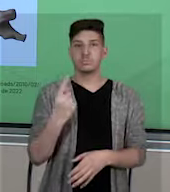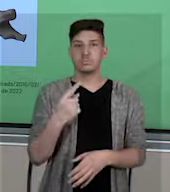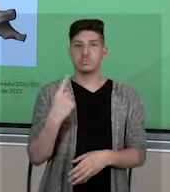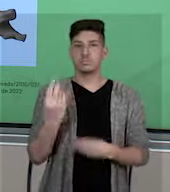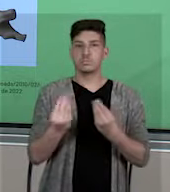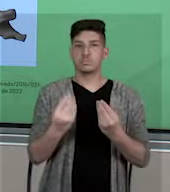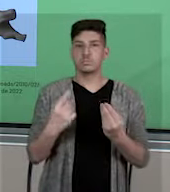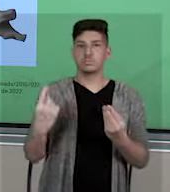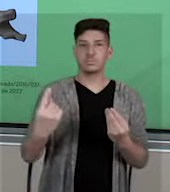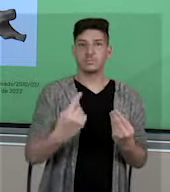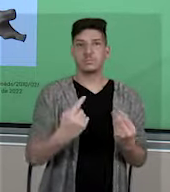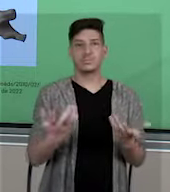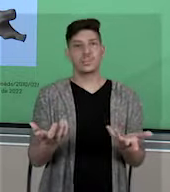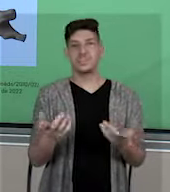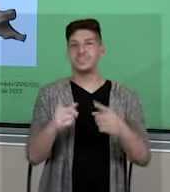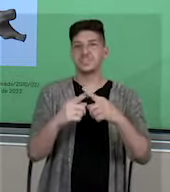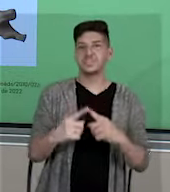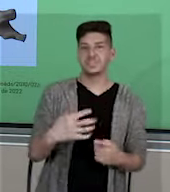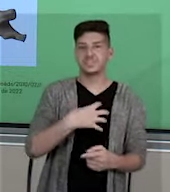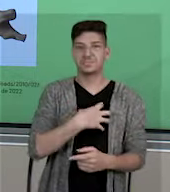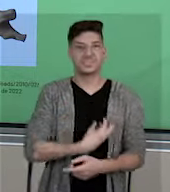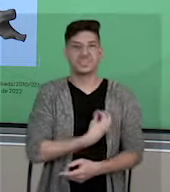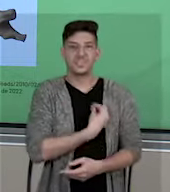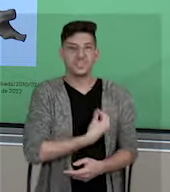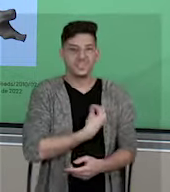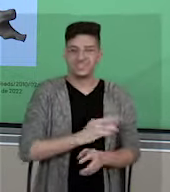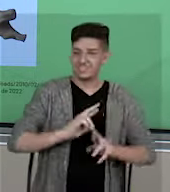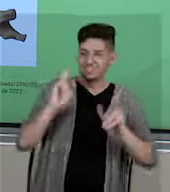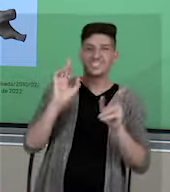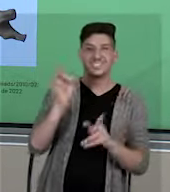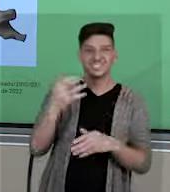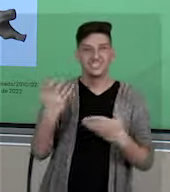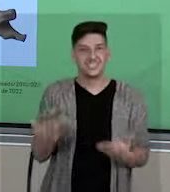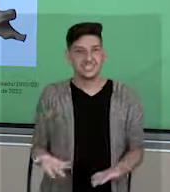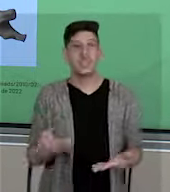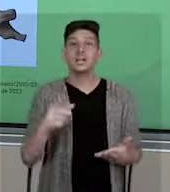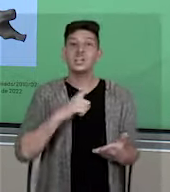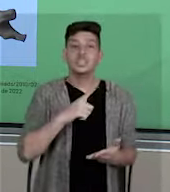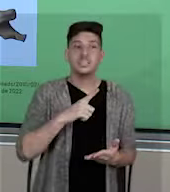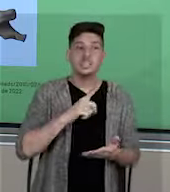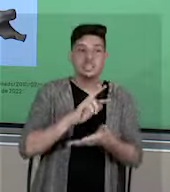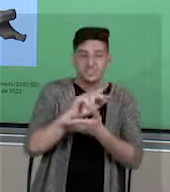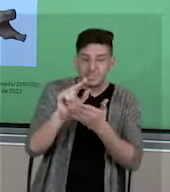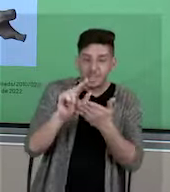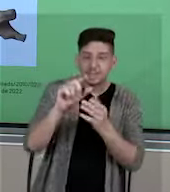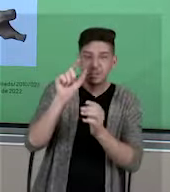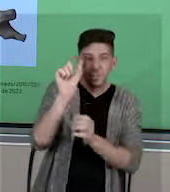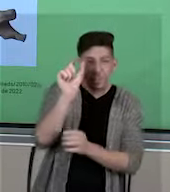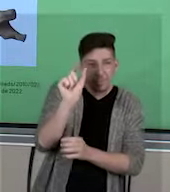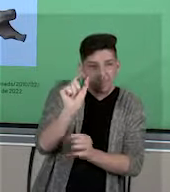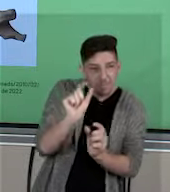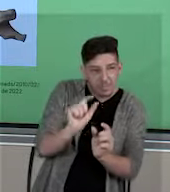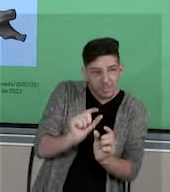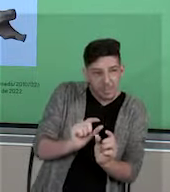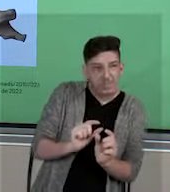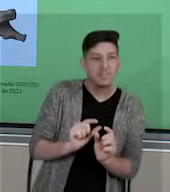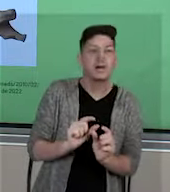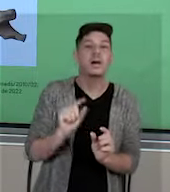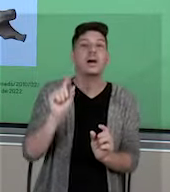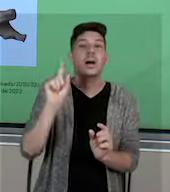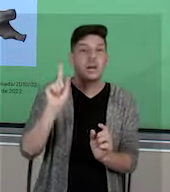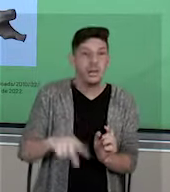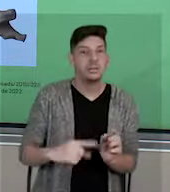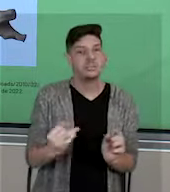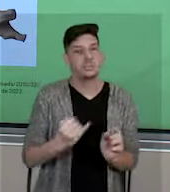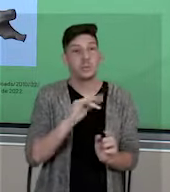gente tivesse o estilo de vida que a gente tem. Então, essas várias partezinhas, né, que se divide a coluna, que são as vértebras, elas são importantes